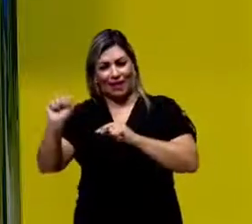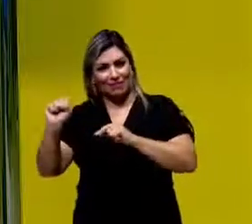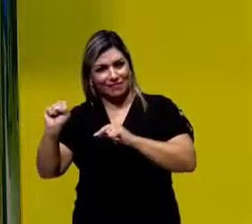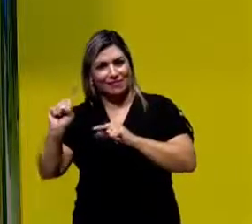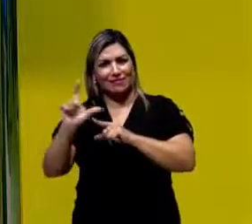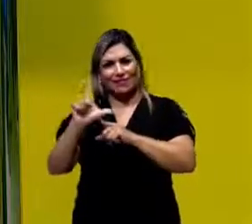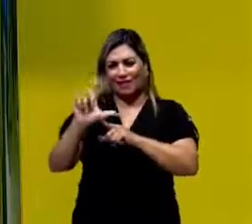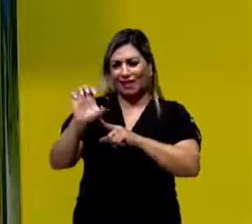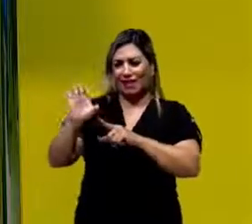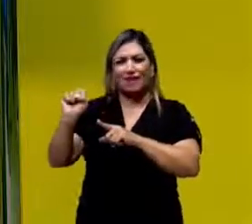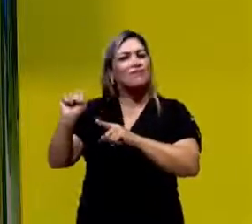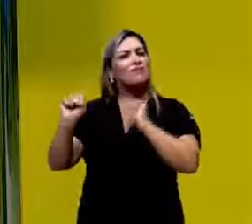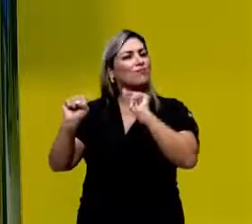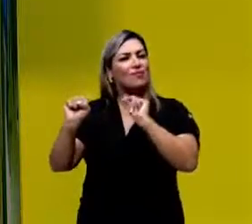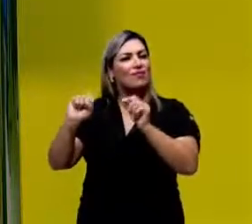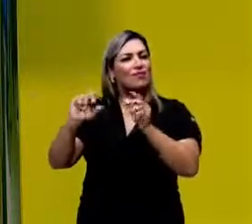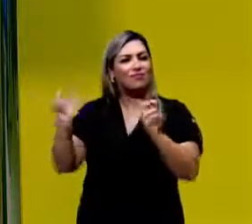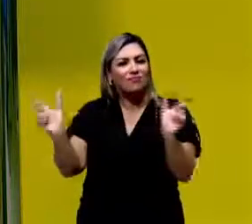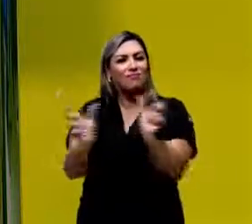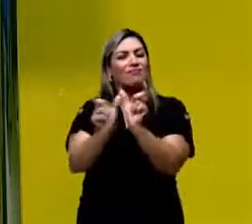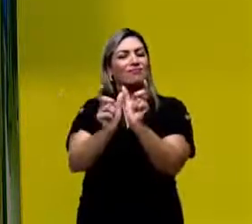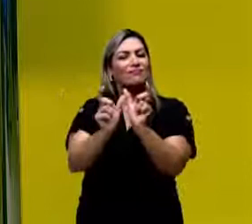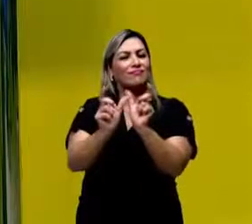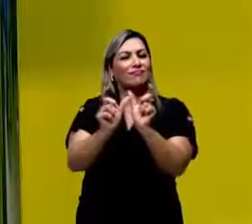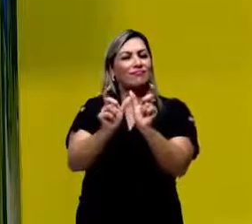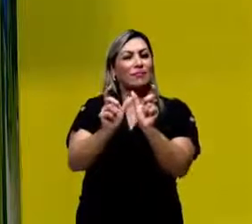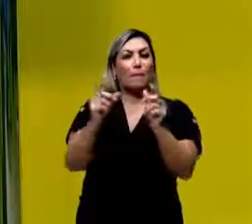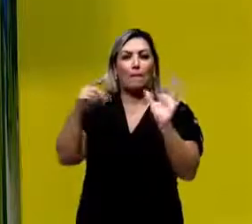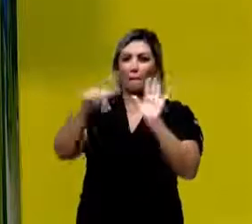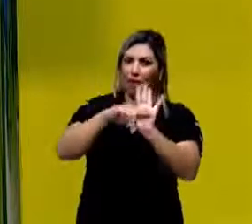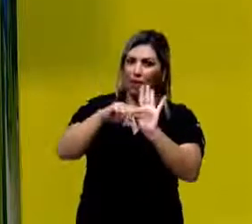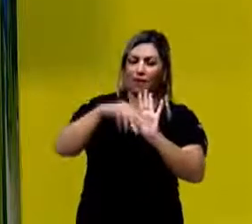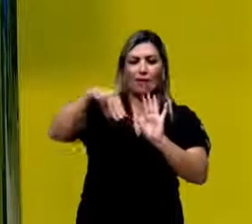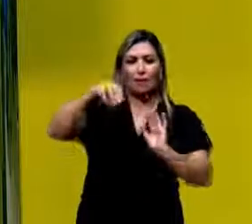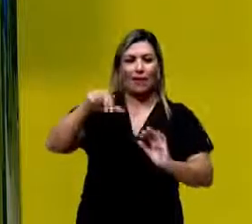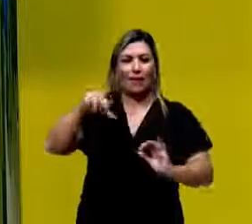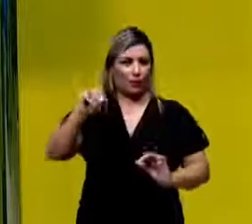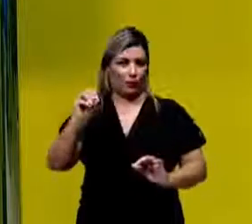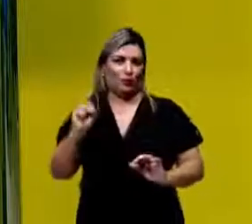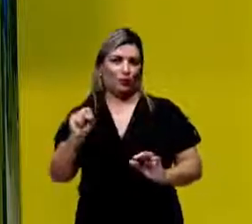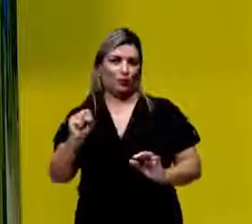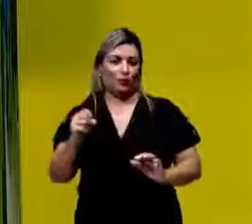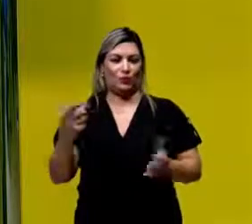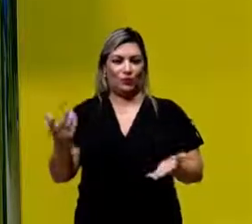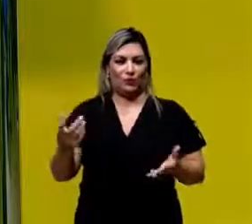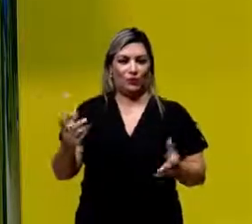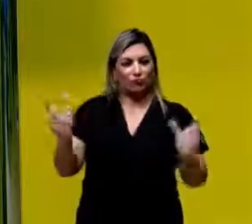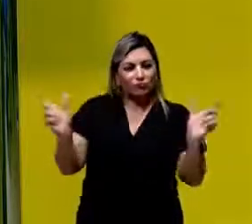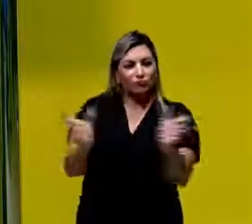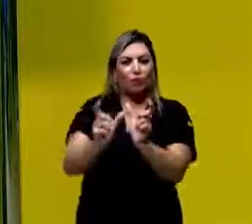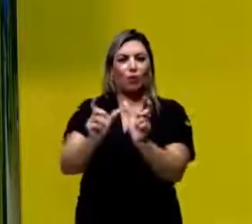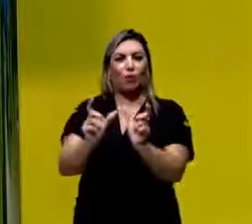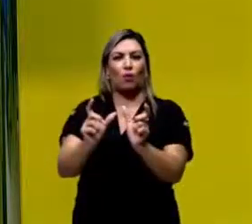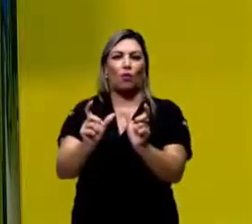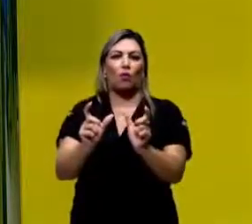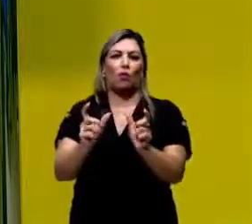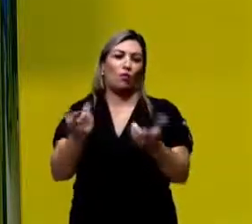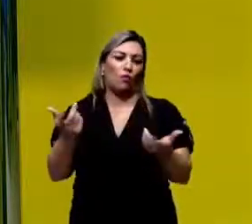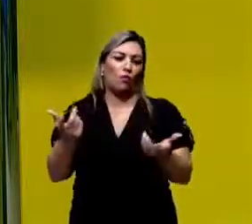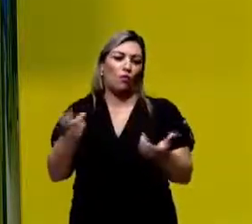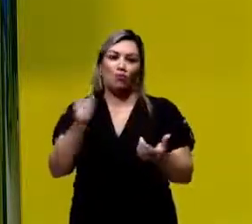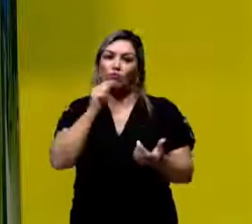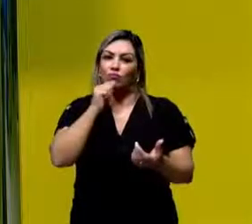nós temos o que um sufixo less O que significa menos quando associe o sufixo com fome fica